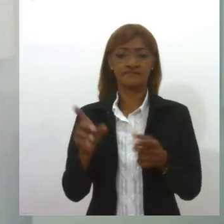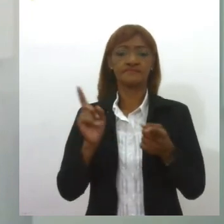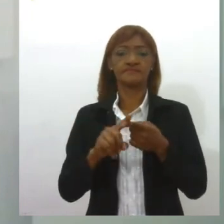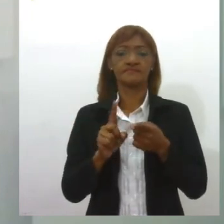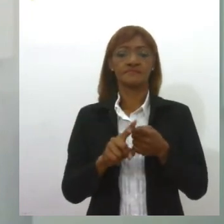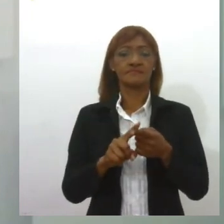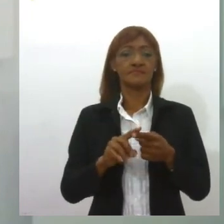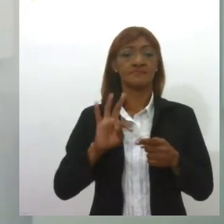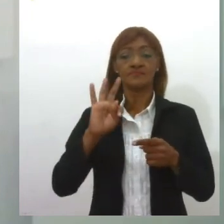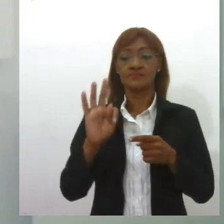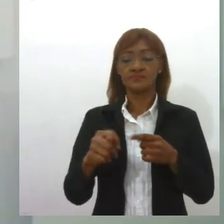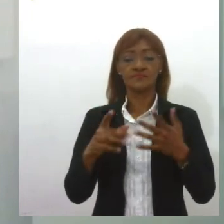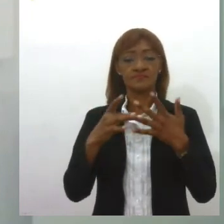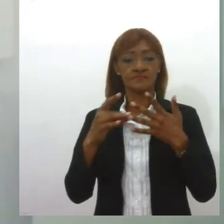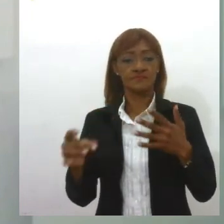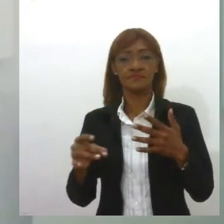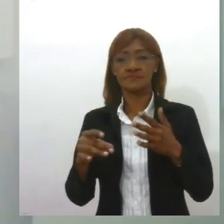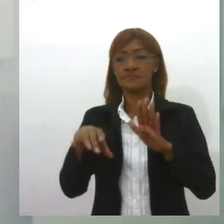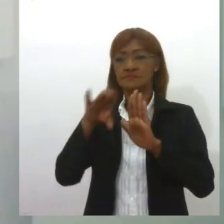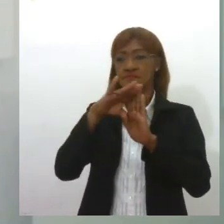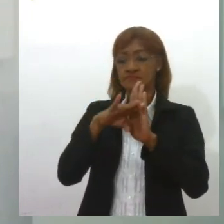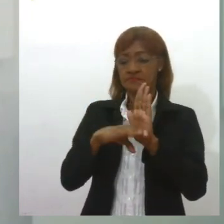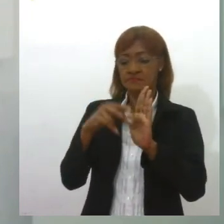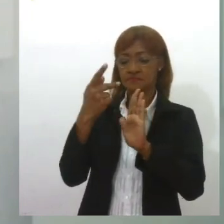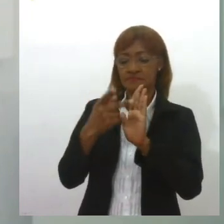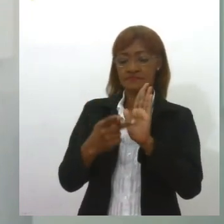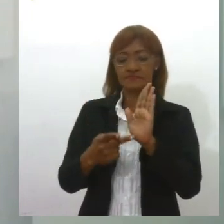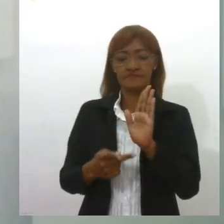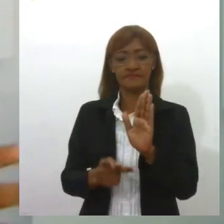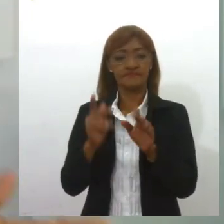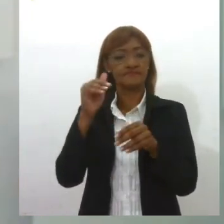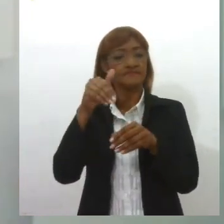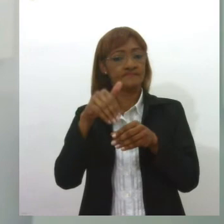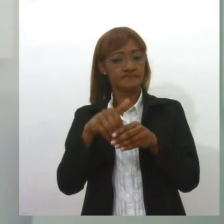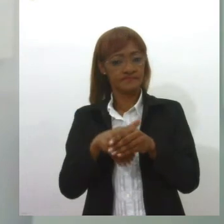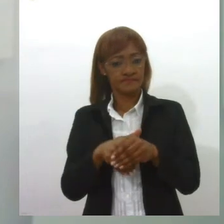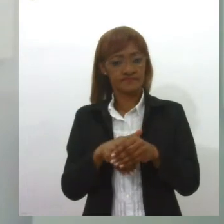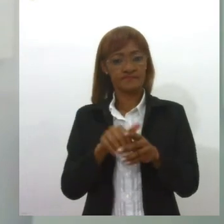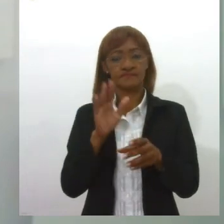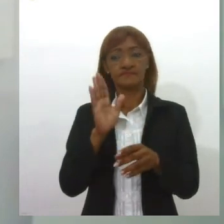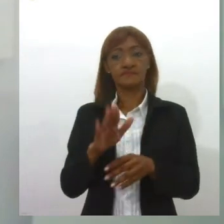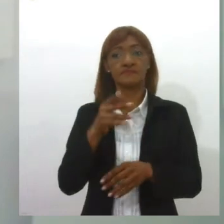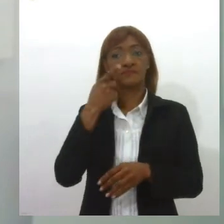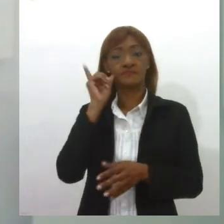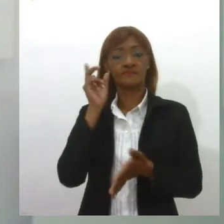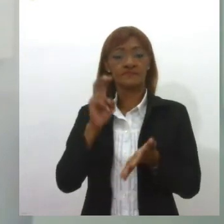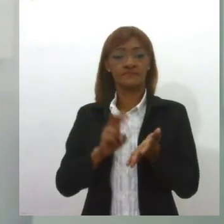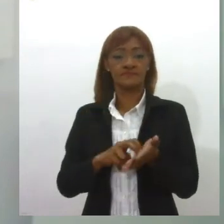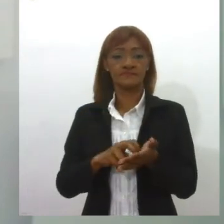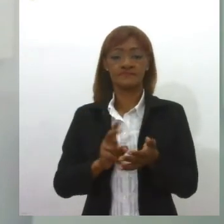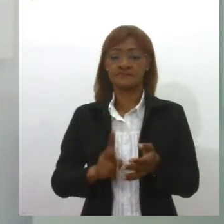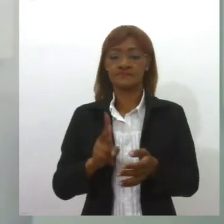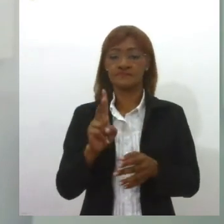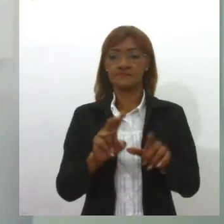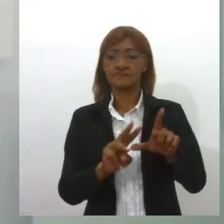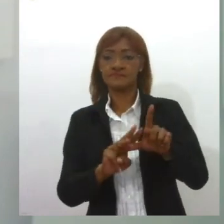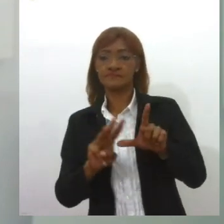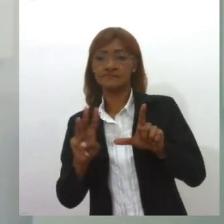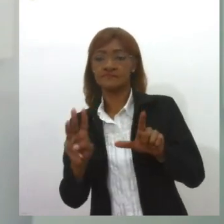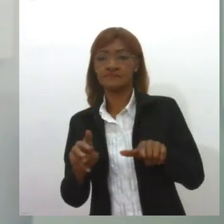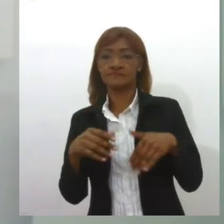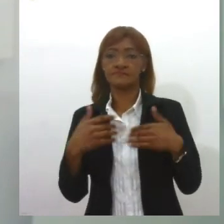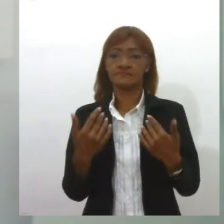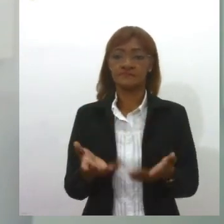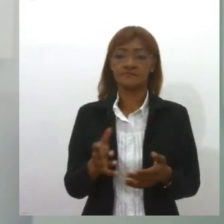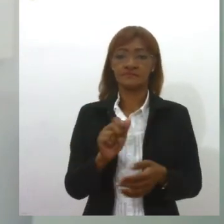esses destaques, a lista completa dos projetos que foram colocados para votação na manhã de ontem, está em nosso site. Então, é só acessar